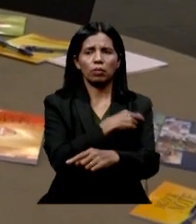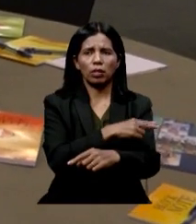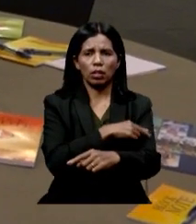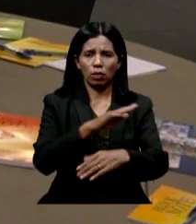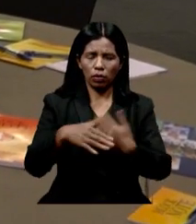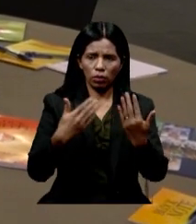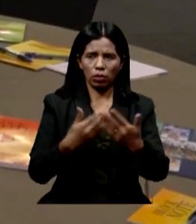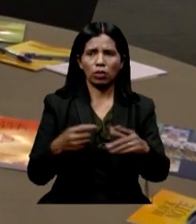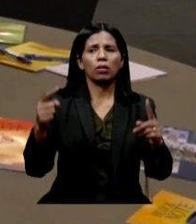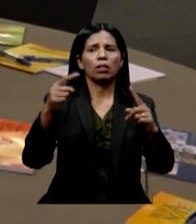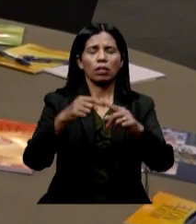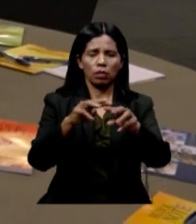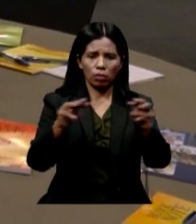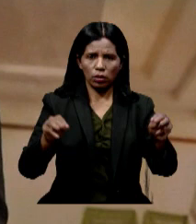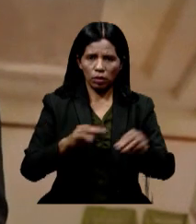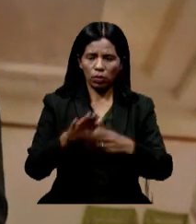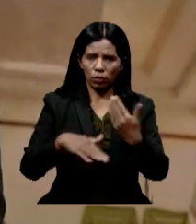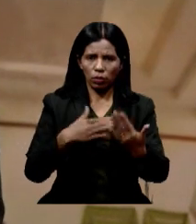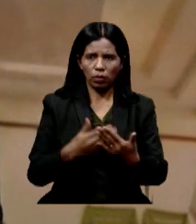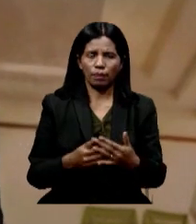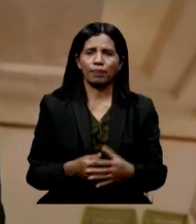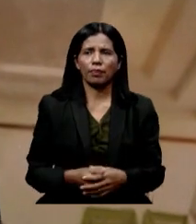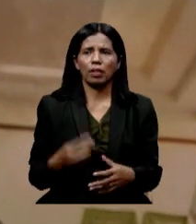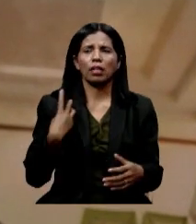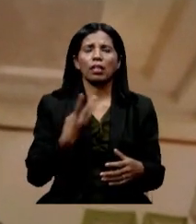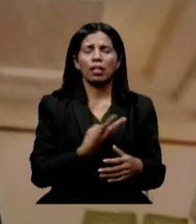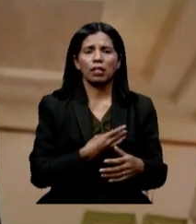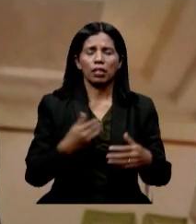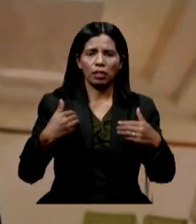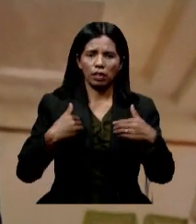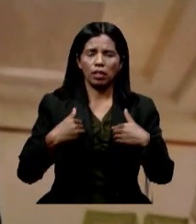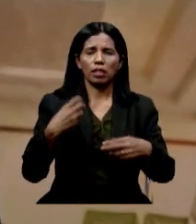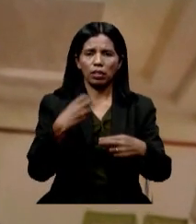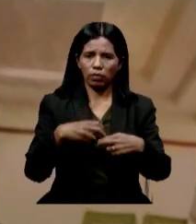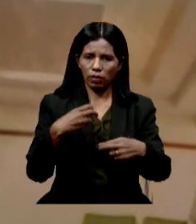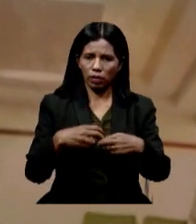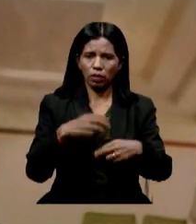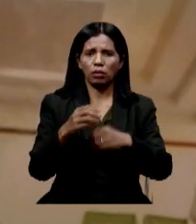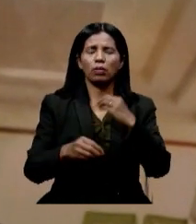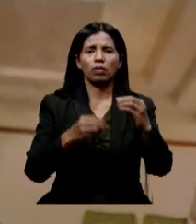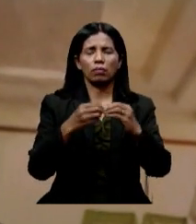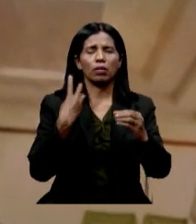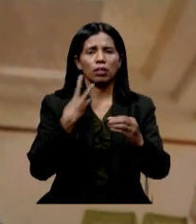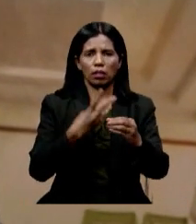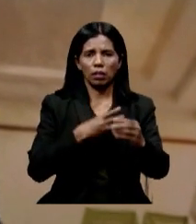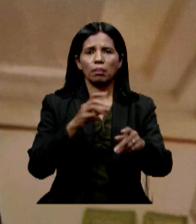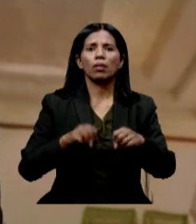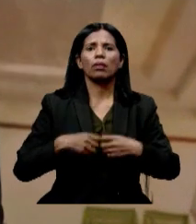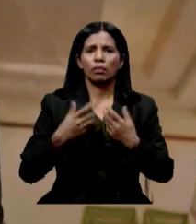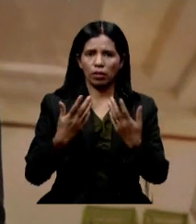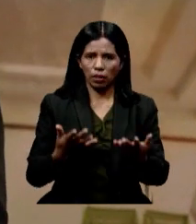Bahia município SIRA. Claro que, e tem desafios quando vai ter recursos SIRA para iniciar a